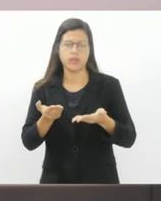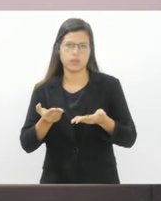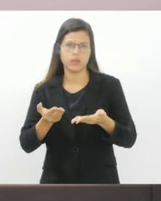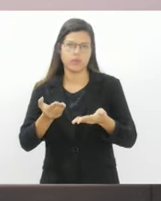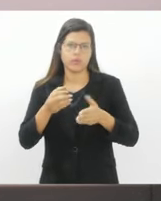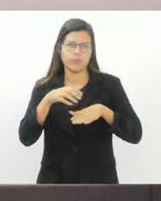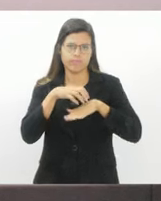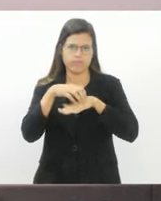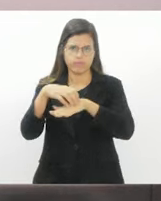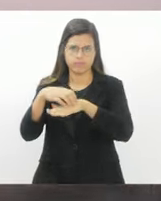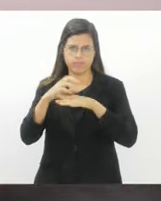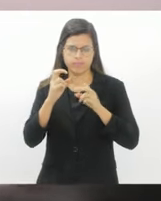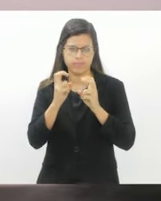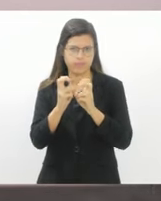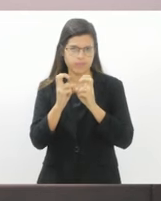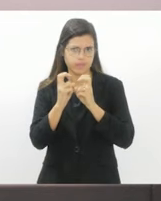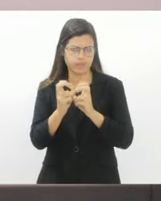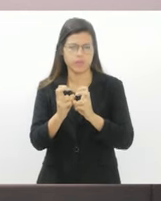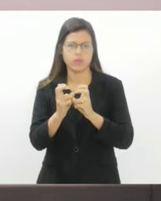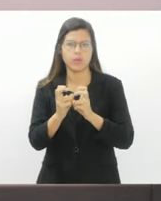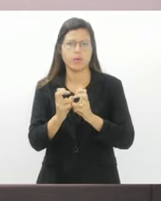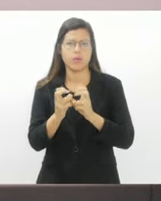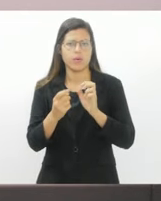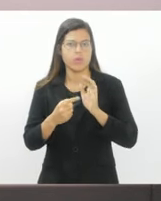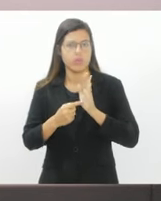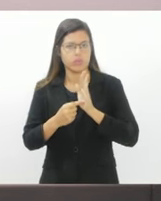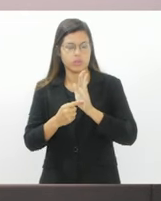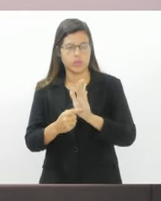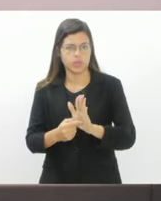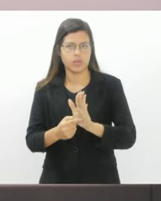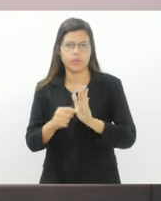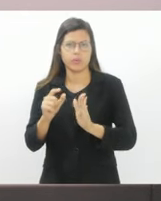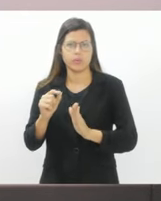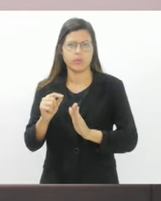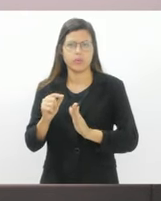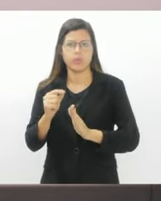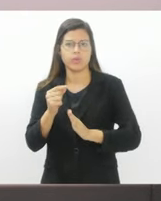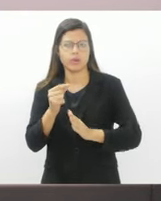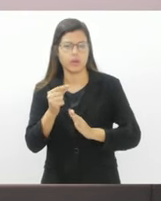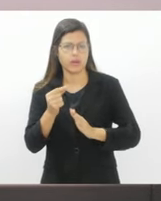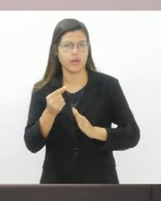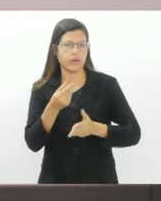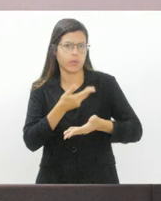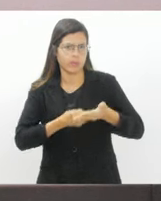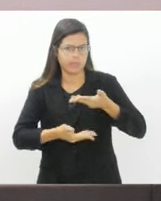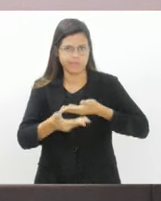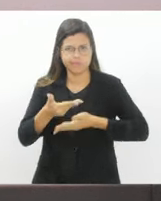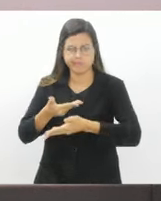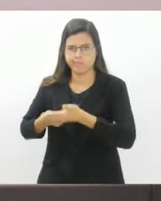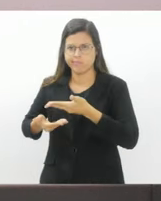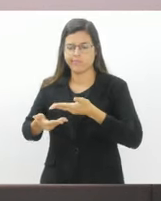concessionado, reforçando a interação técnica com colaboradores,